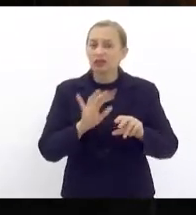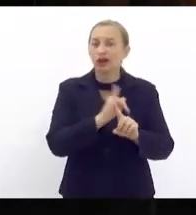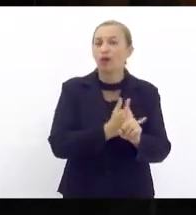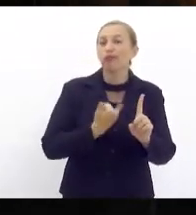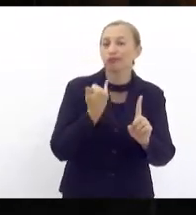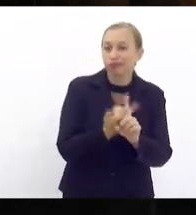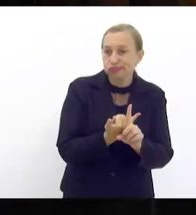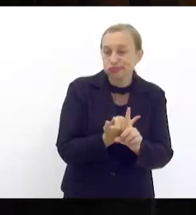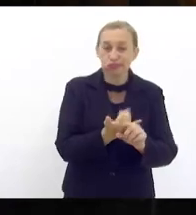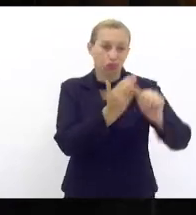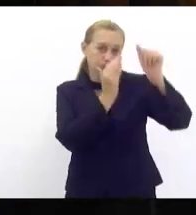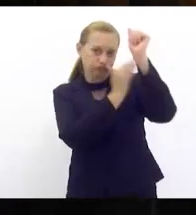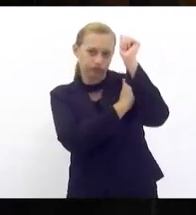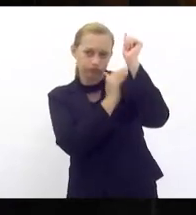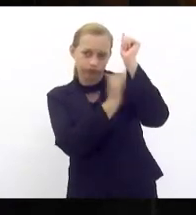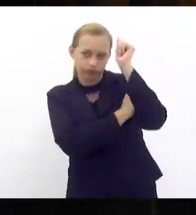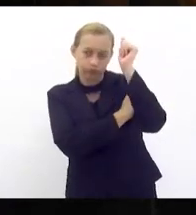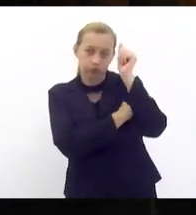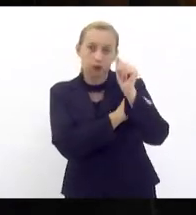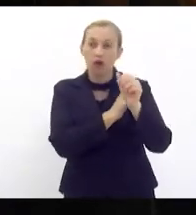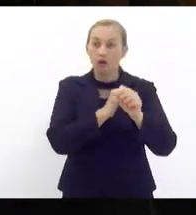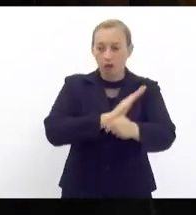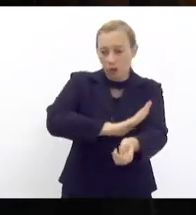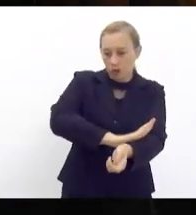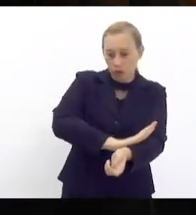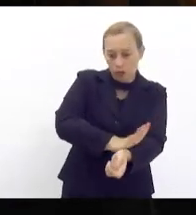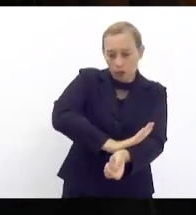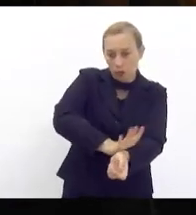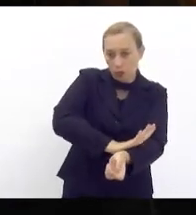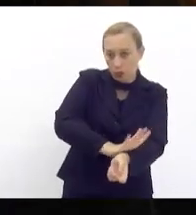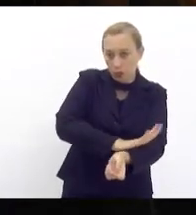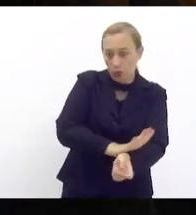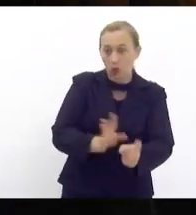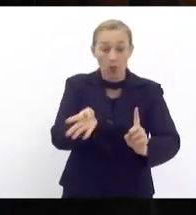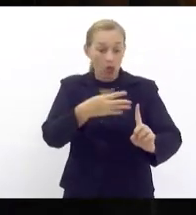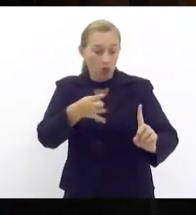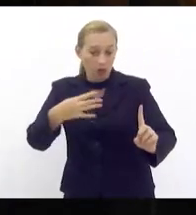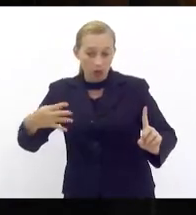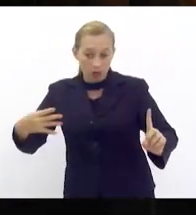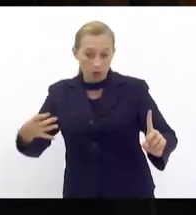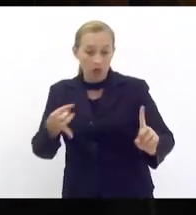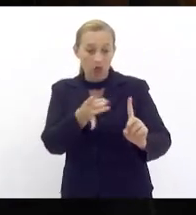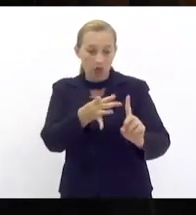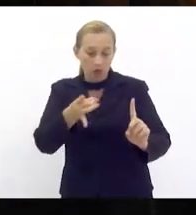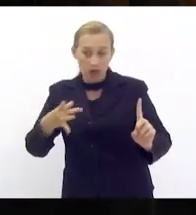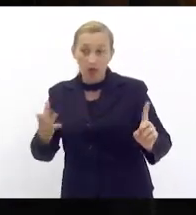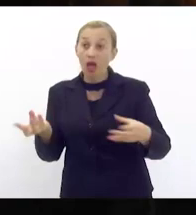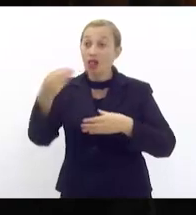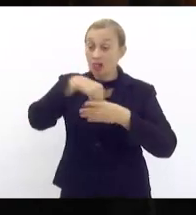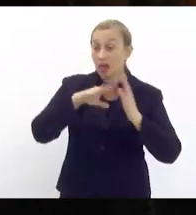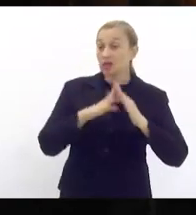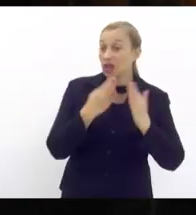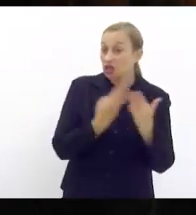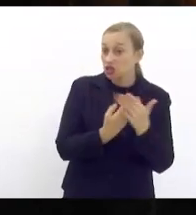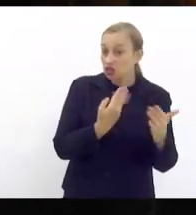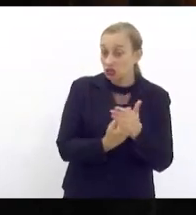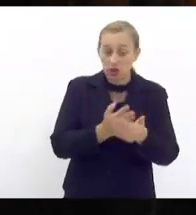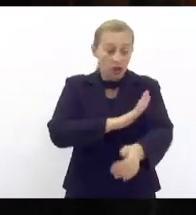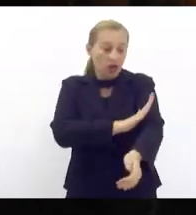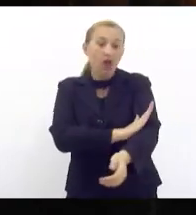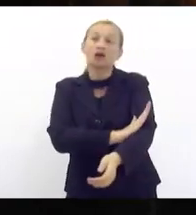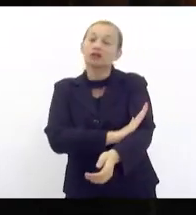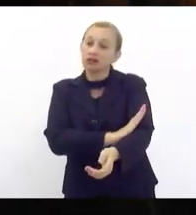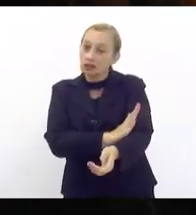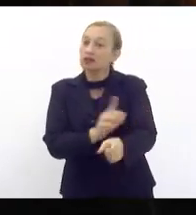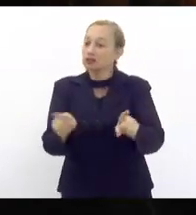ao machismo ao racismo a lgbtfobia dentro das escolas ao racismo religioso